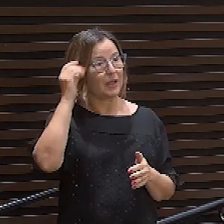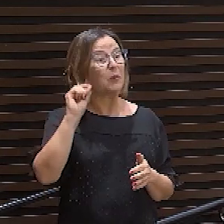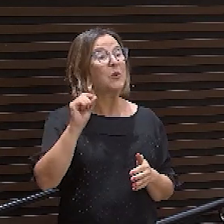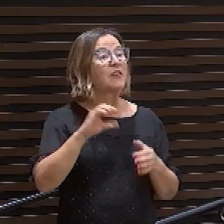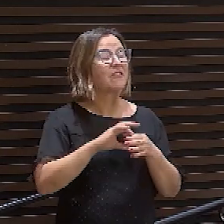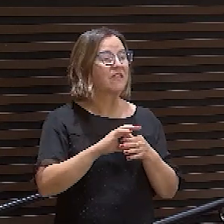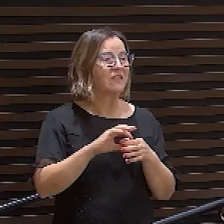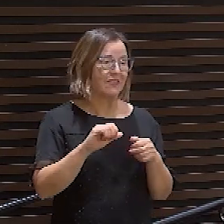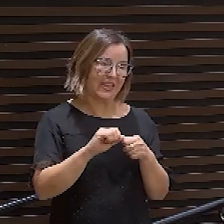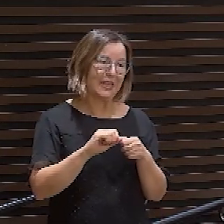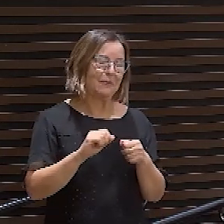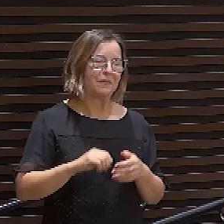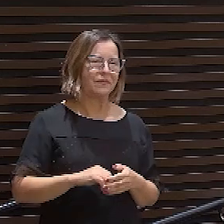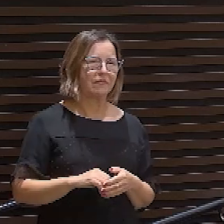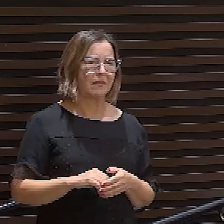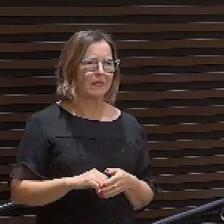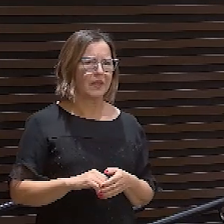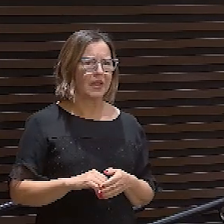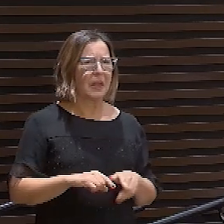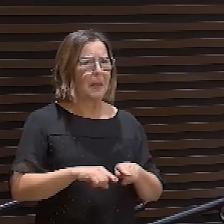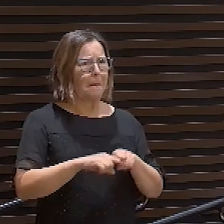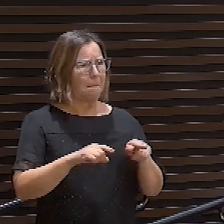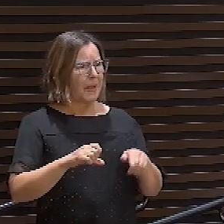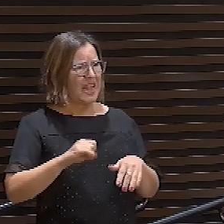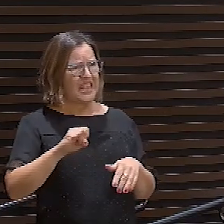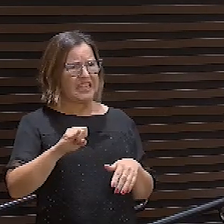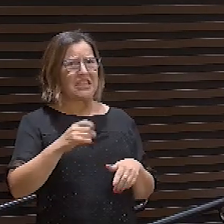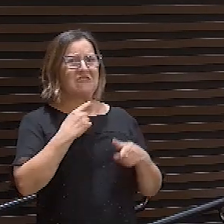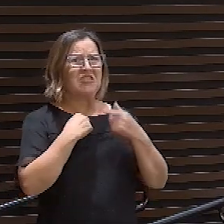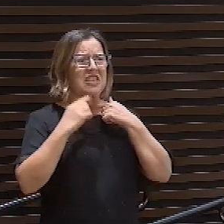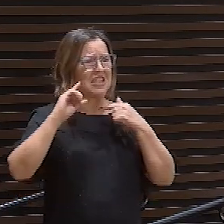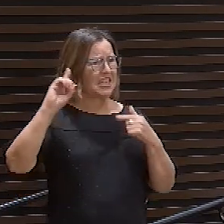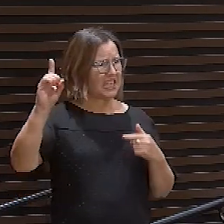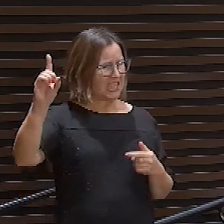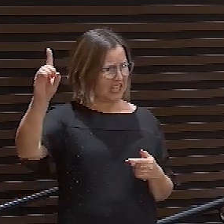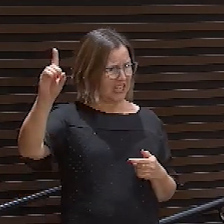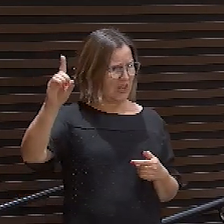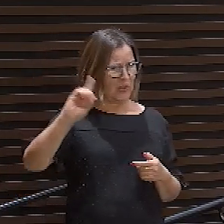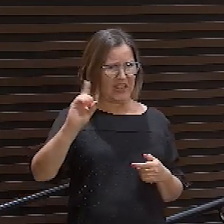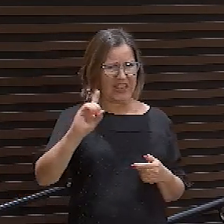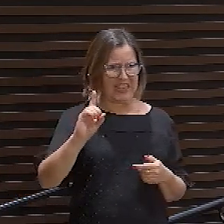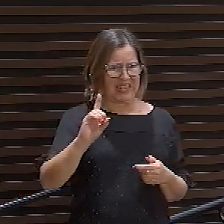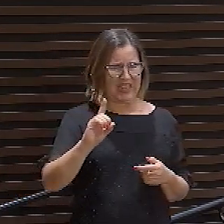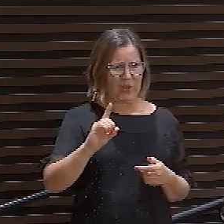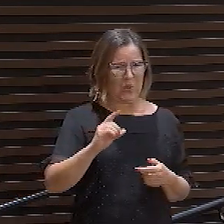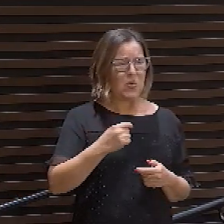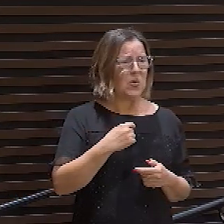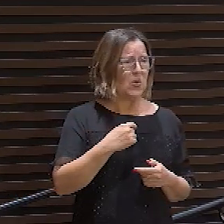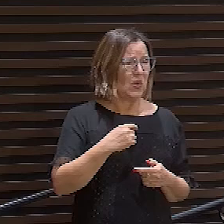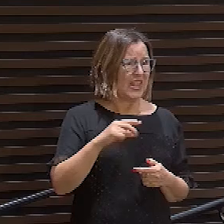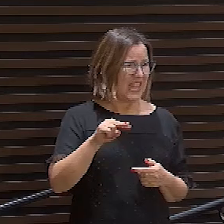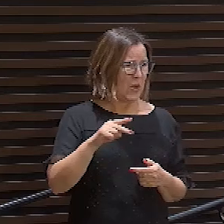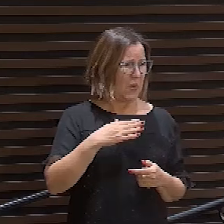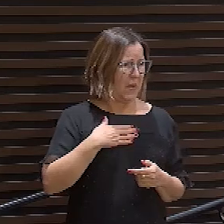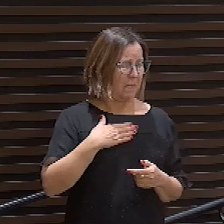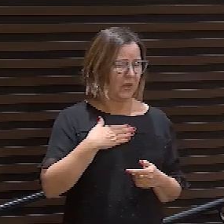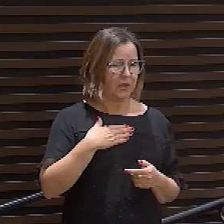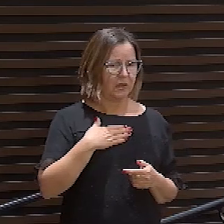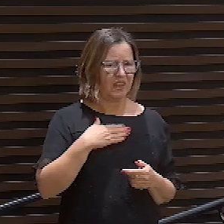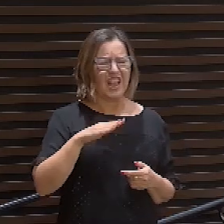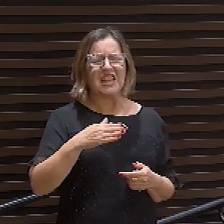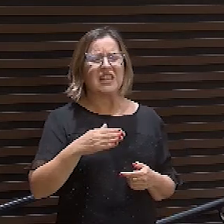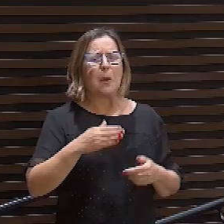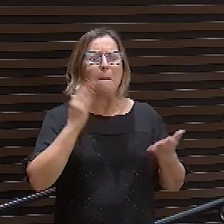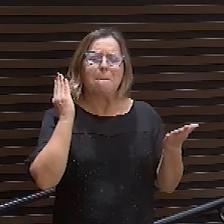Mas se o que Ele quer não é o que eu quero, como é que eu vou me conformar? Então a senhora tem que parar de orar o